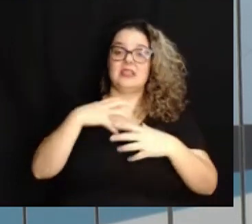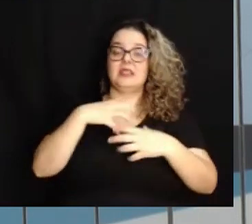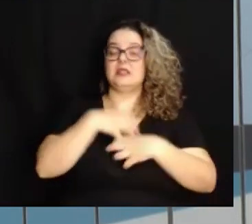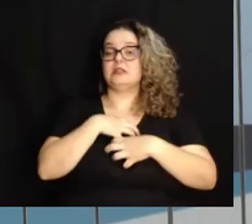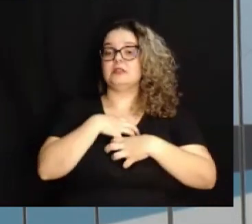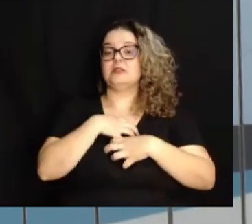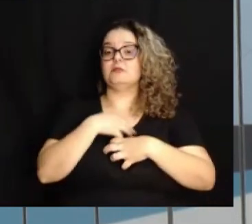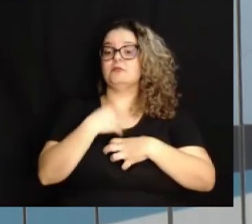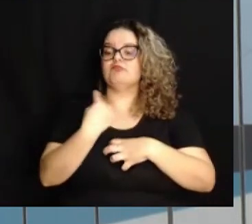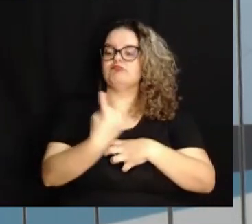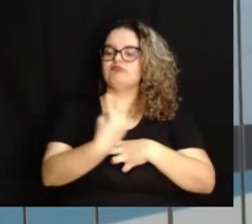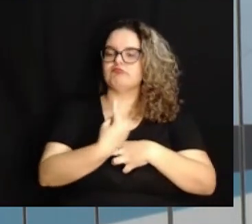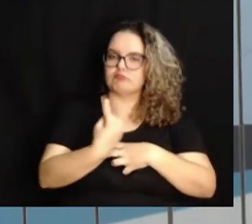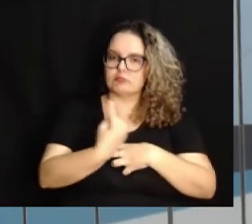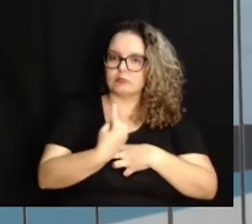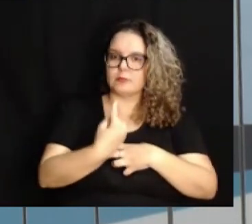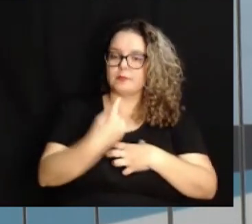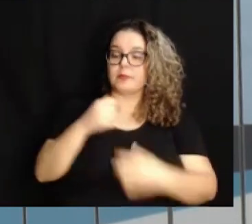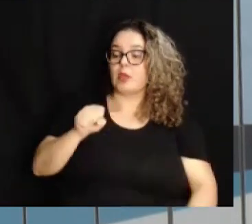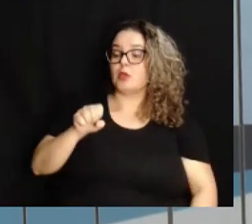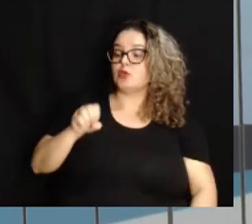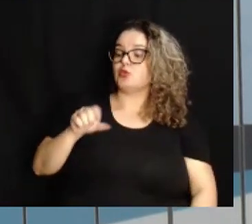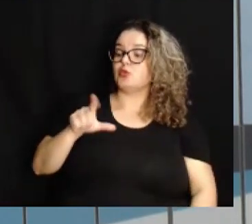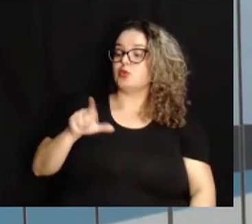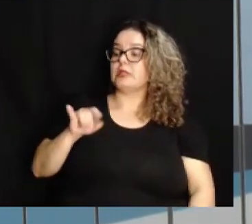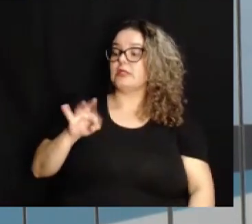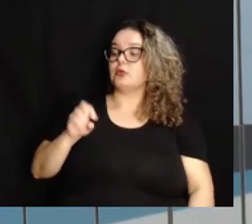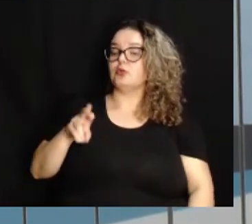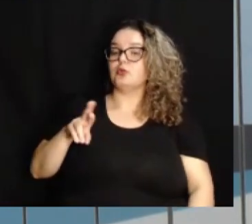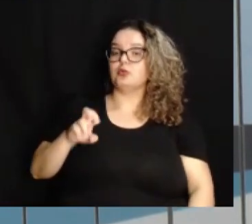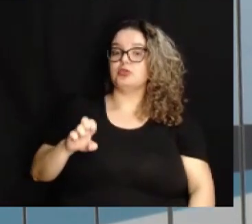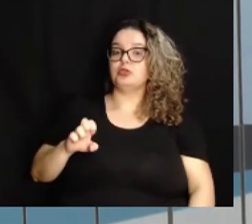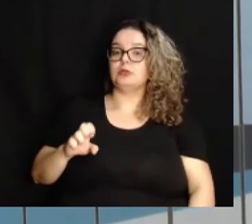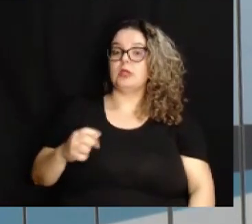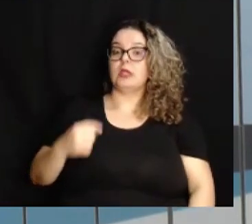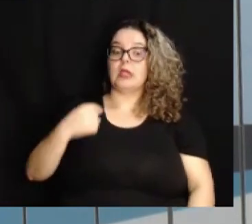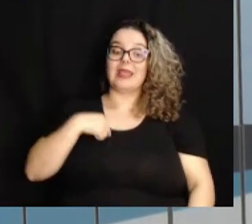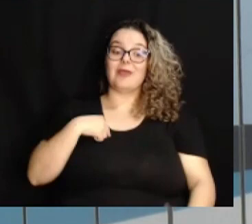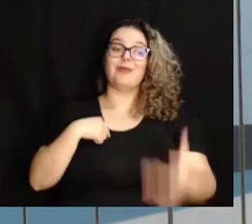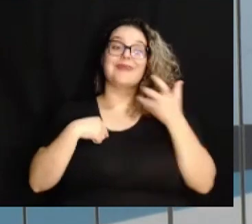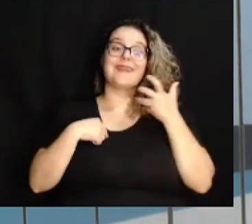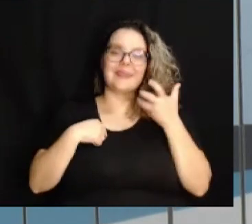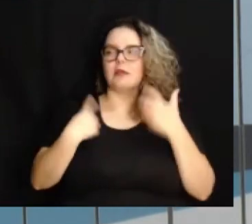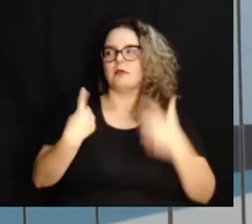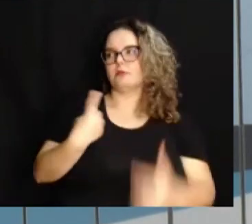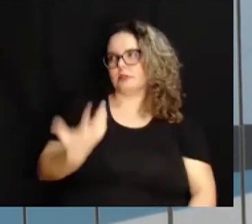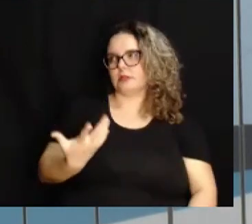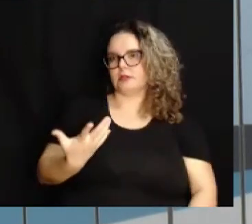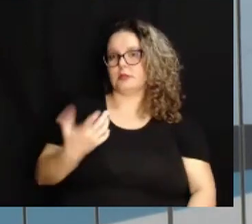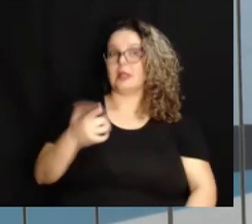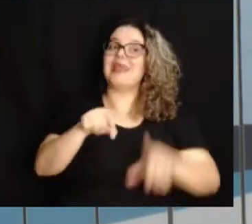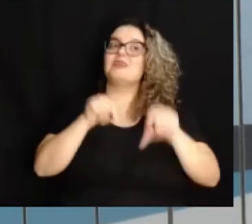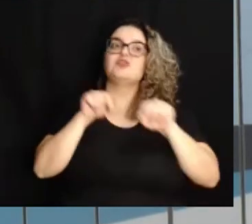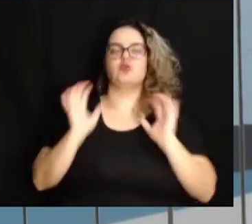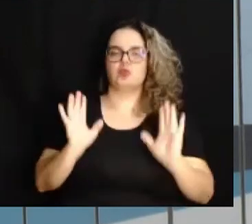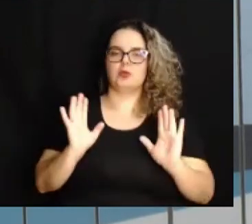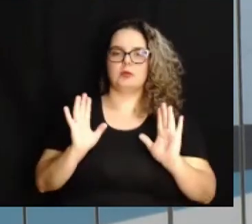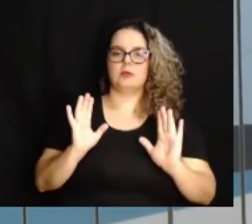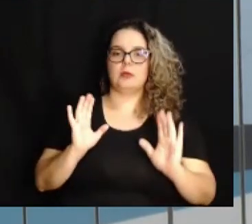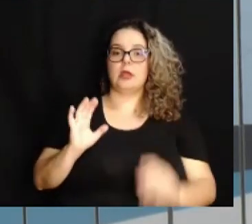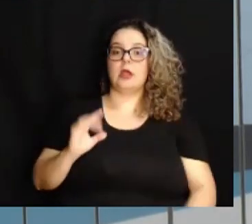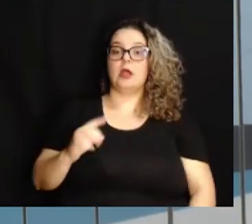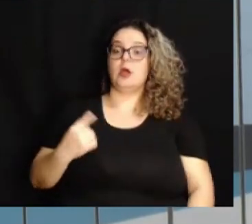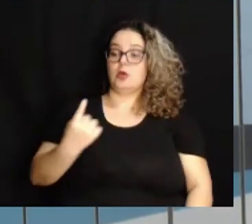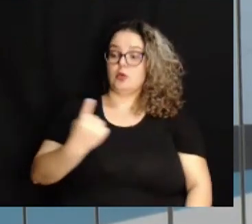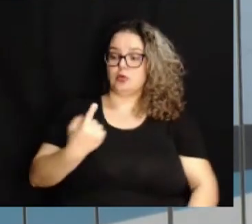A solitude é quando estar sozinho é uma opção. Então, a solitude é muito importante que todos nós possamos passar por